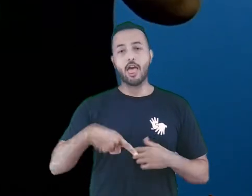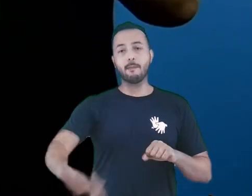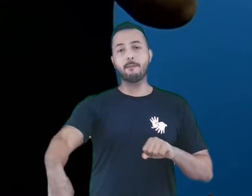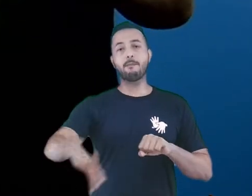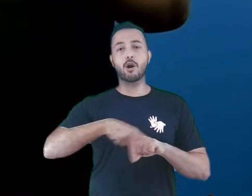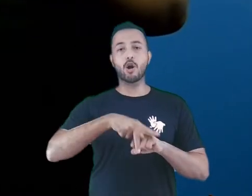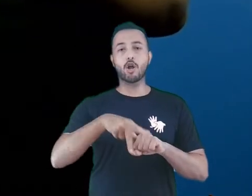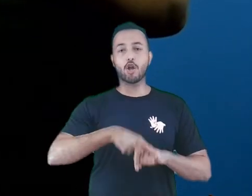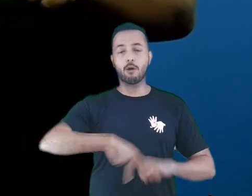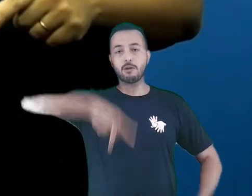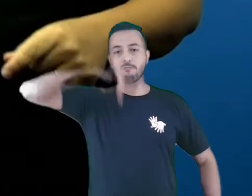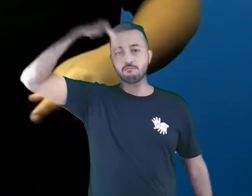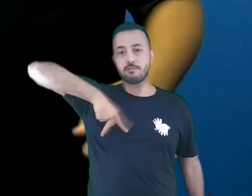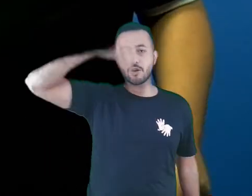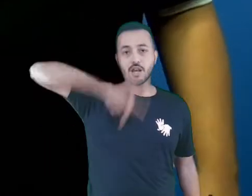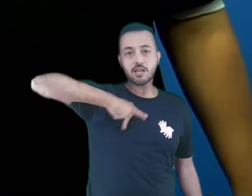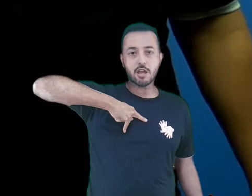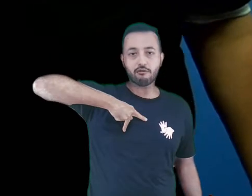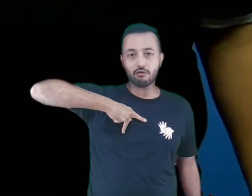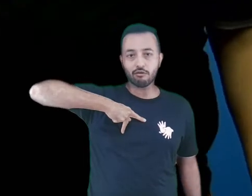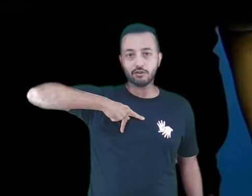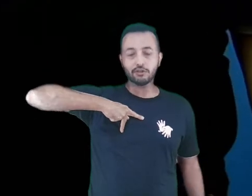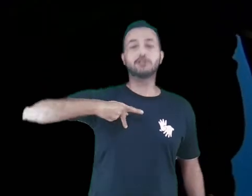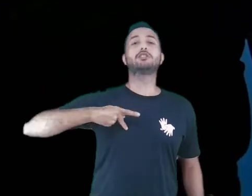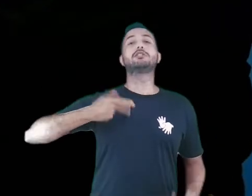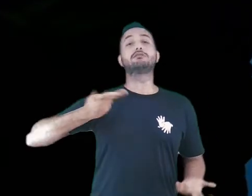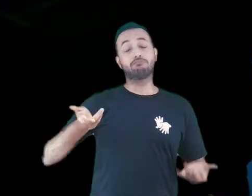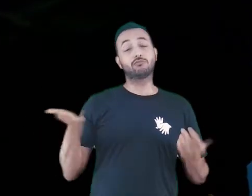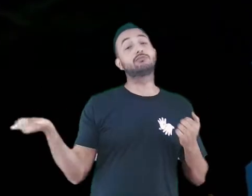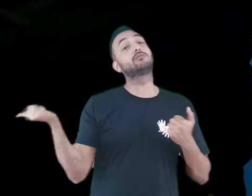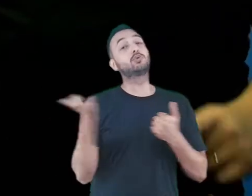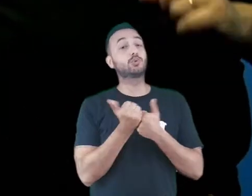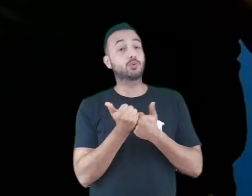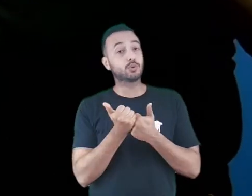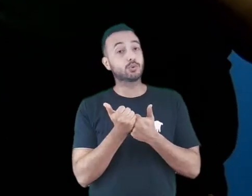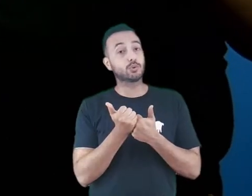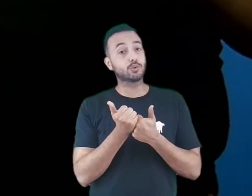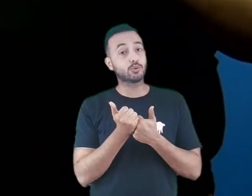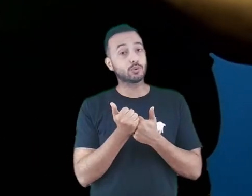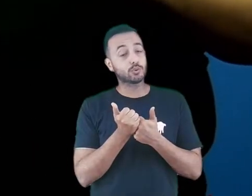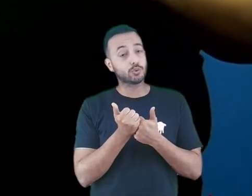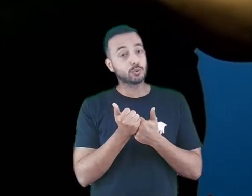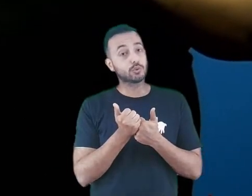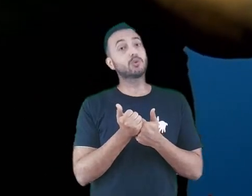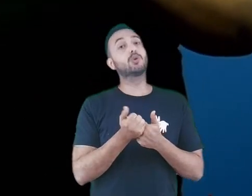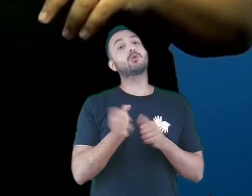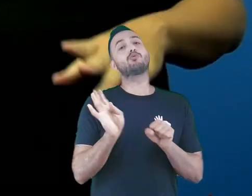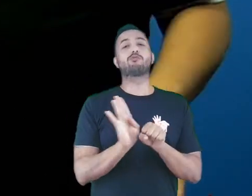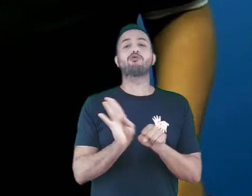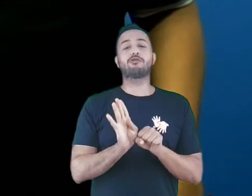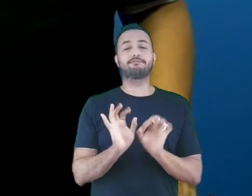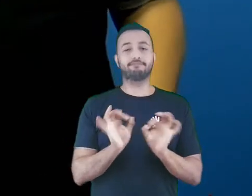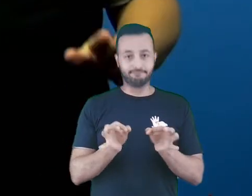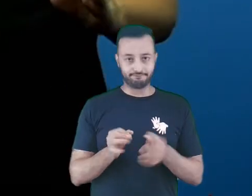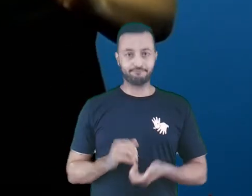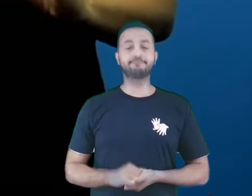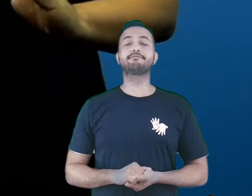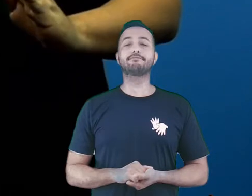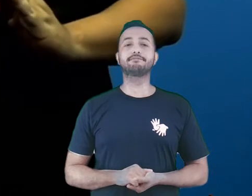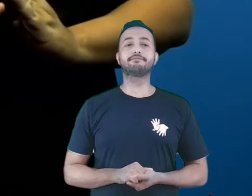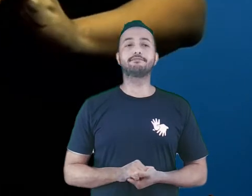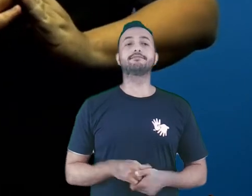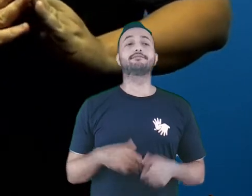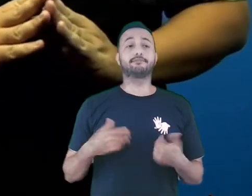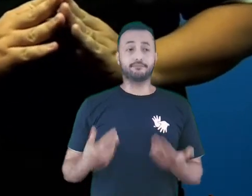pronome possessivo, que está substituindo um substantivo. Tá bom, gente?